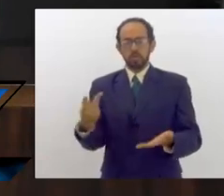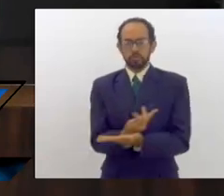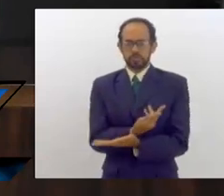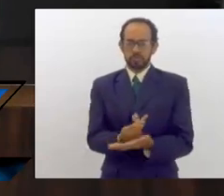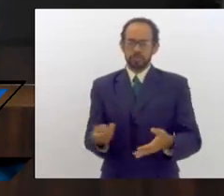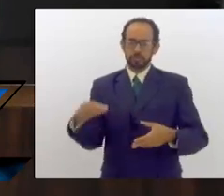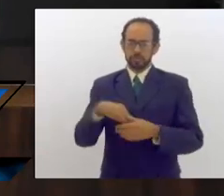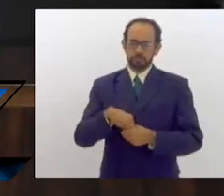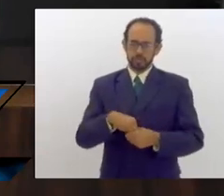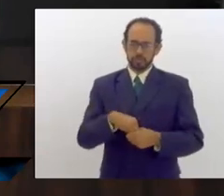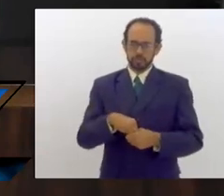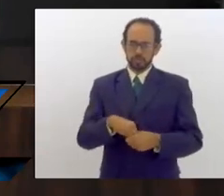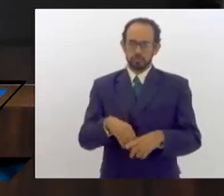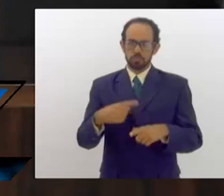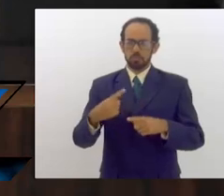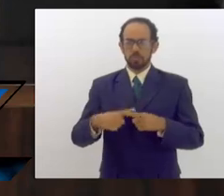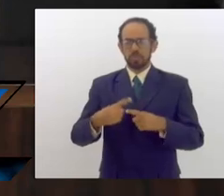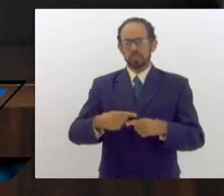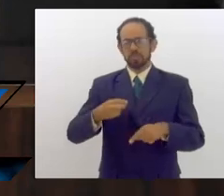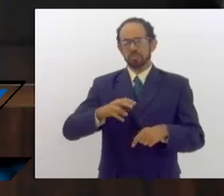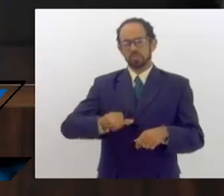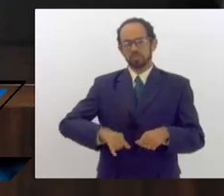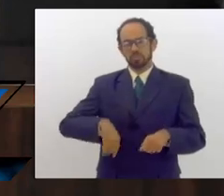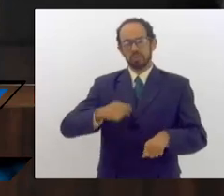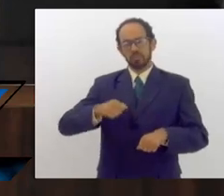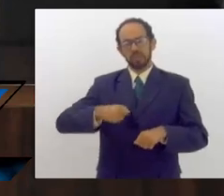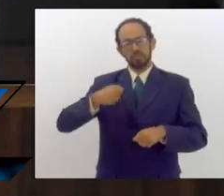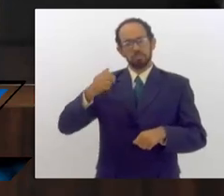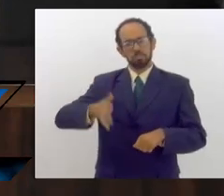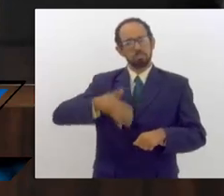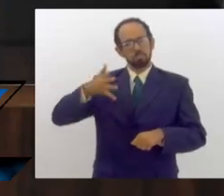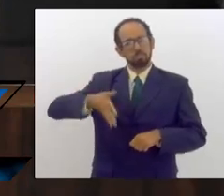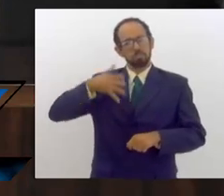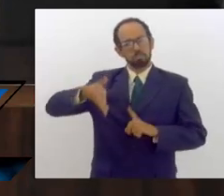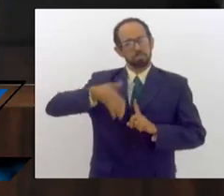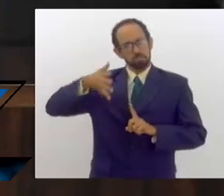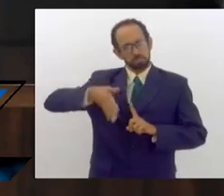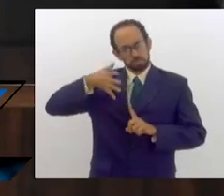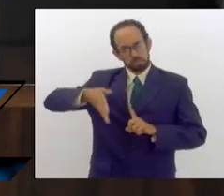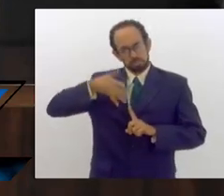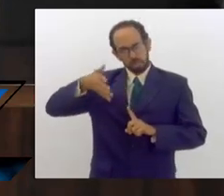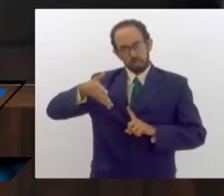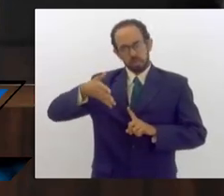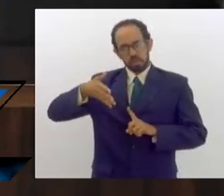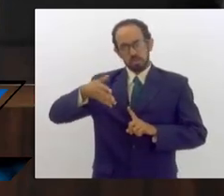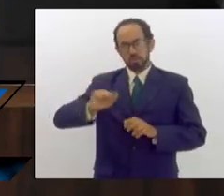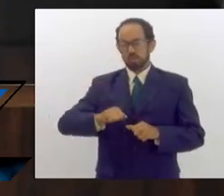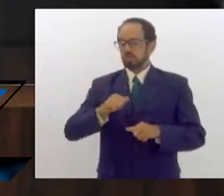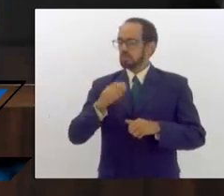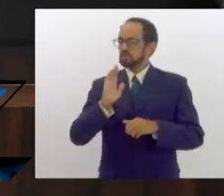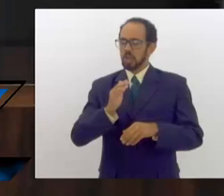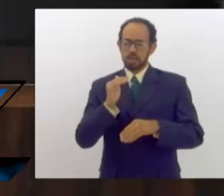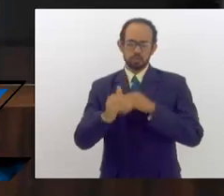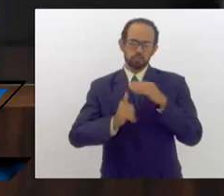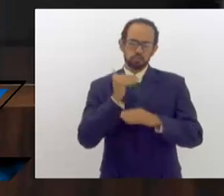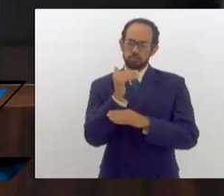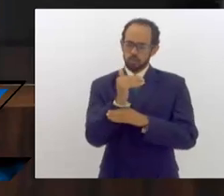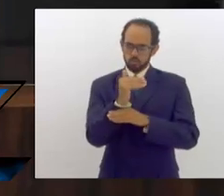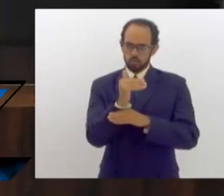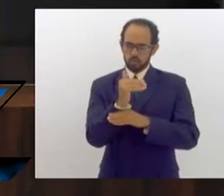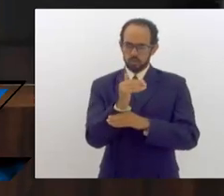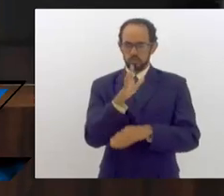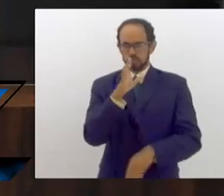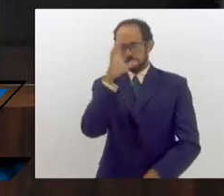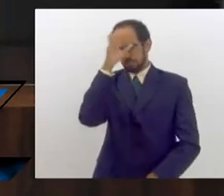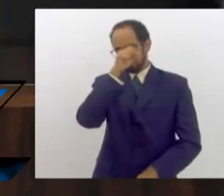internamente e trazer porque senão a gente vai tomar grande parte da sessão aqui numa coisa que já tá superado Porque como a gente aprende no direito